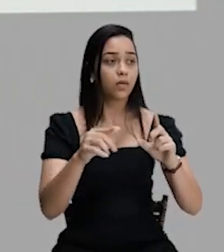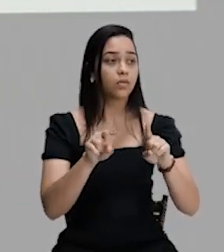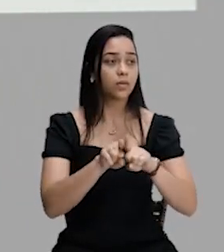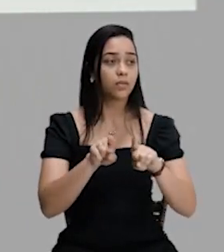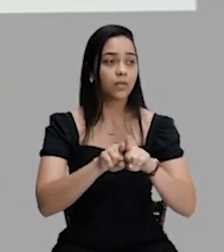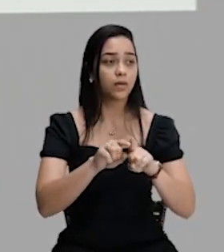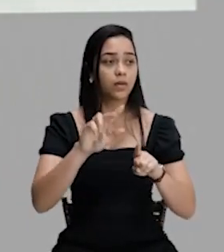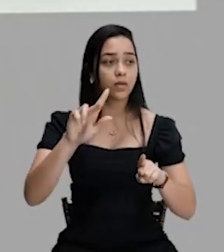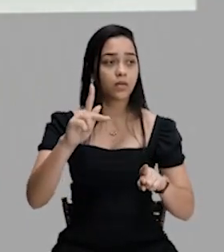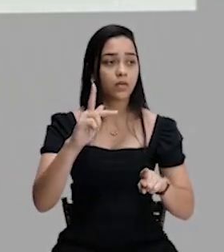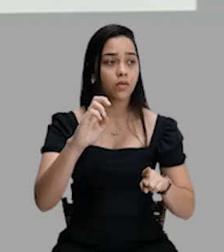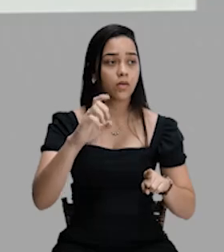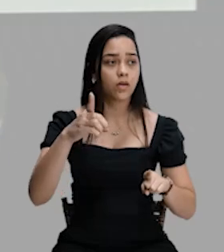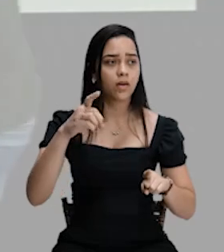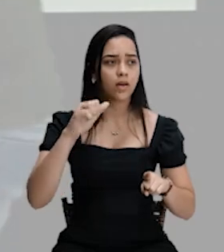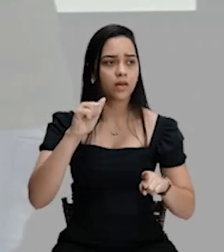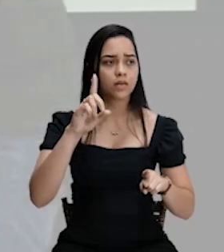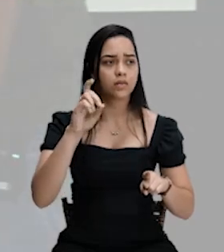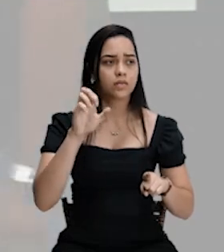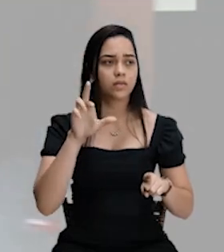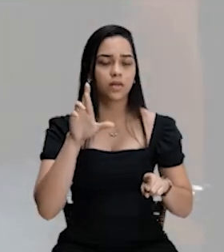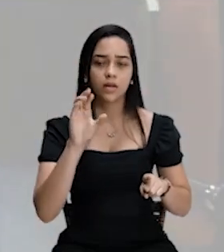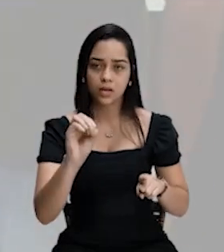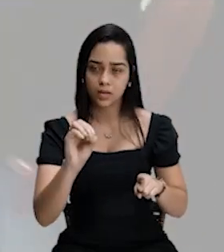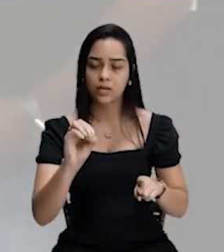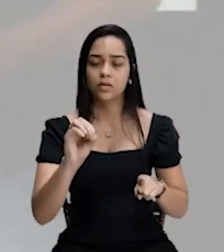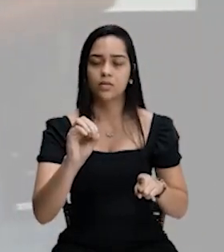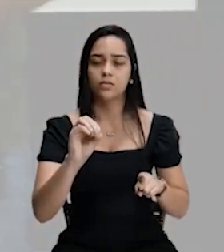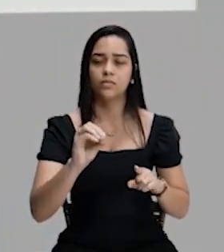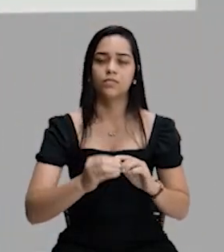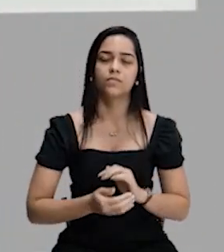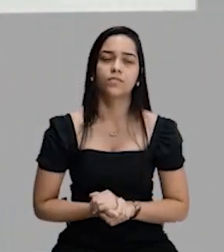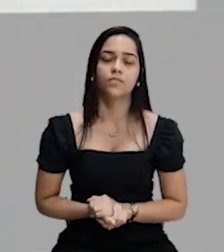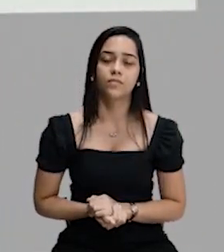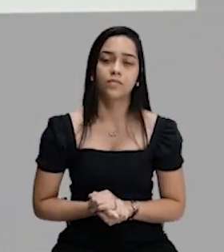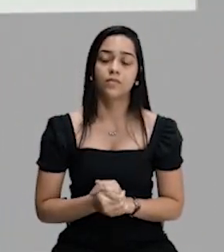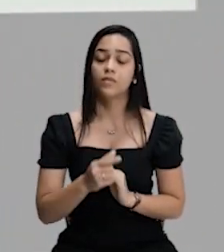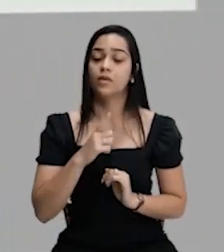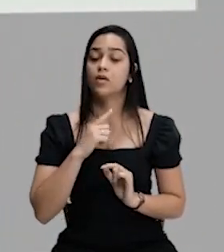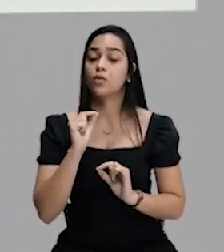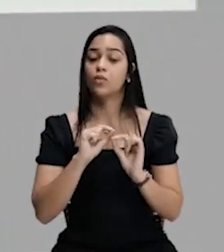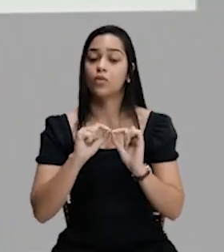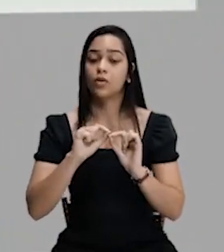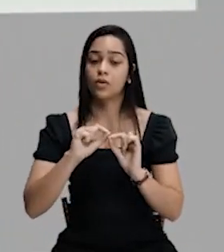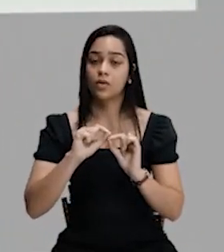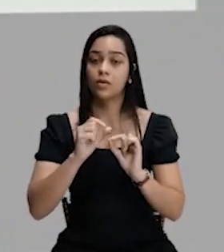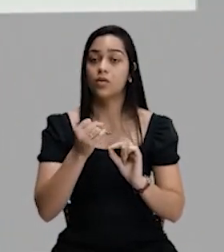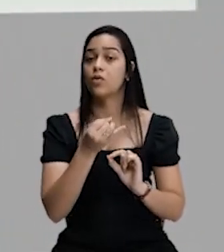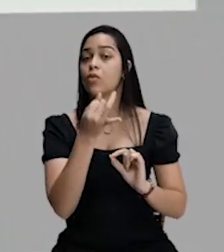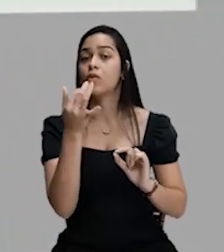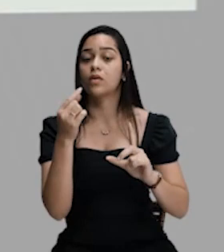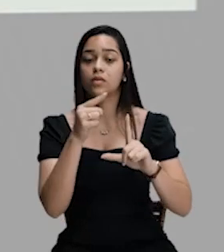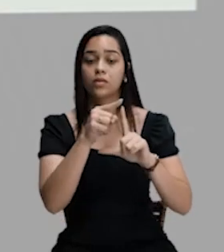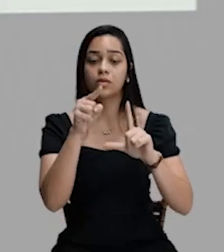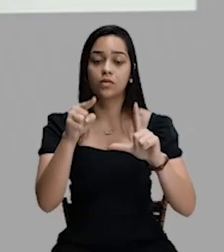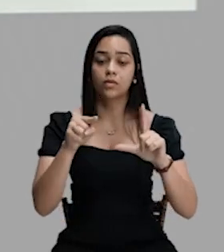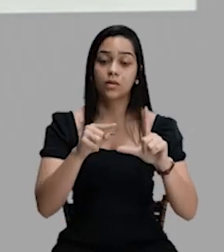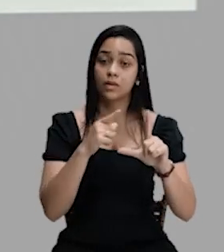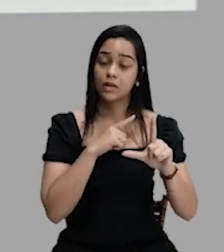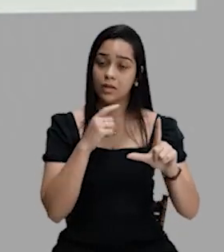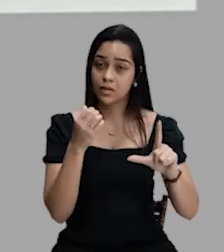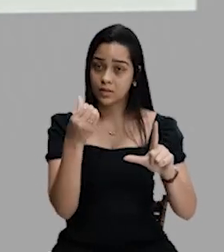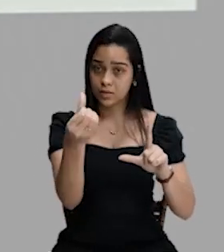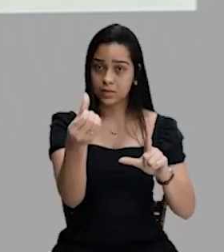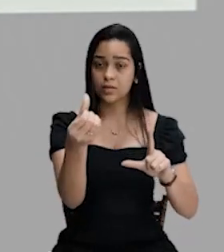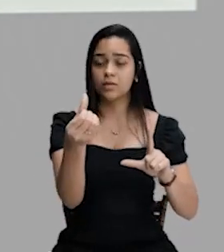coisa agora por é que saedro né é que saedro ele é formado por um político tem quantas faces 6